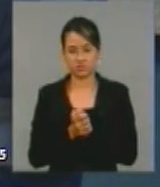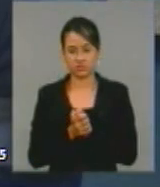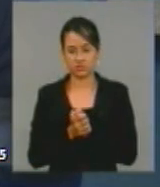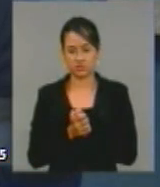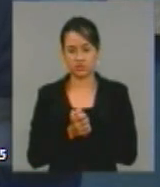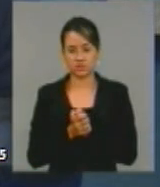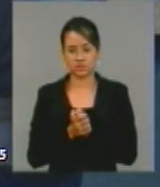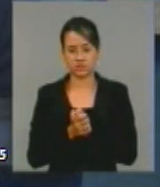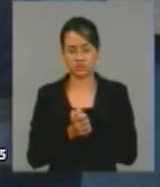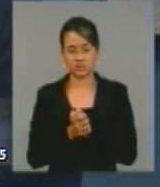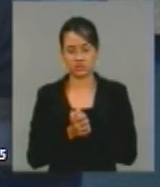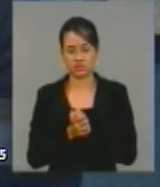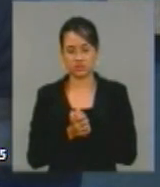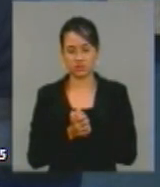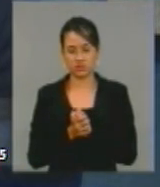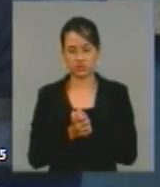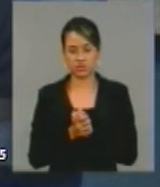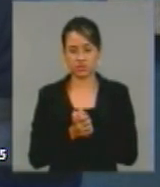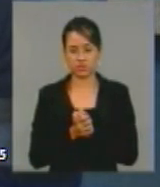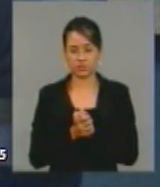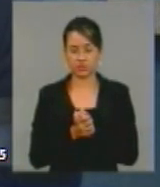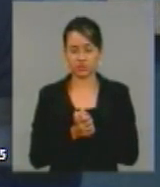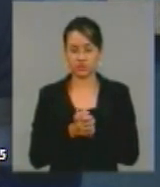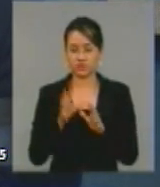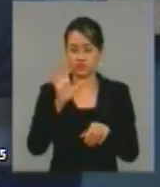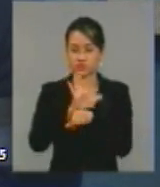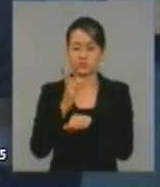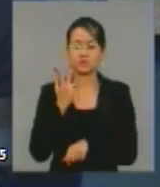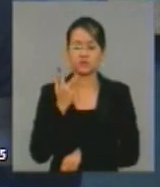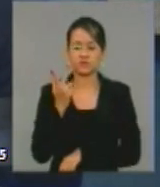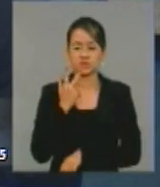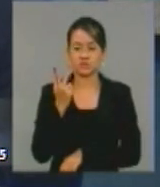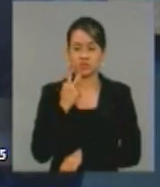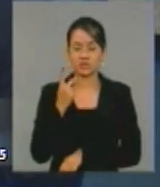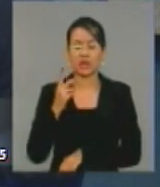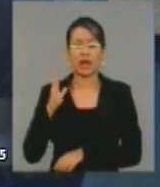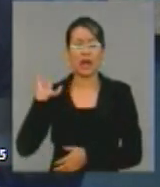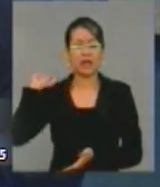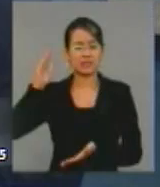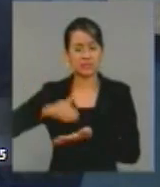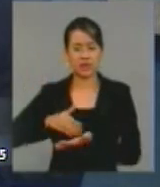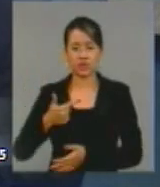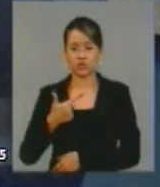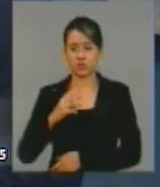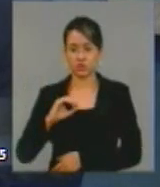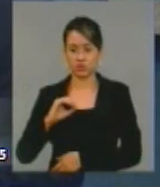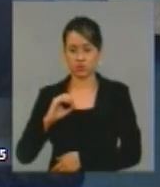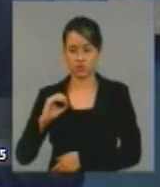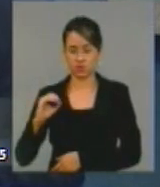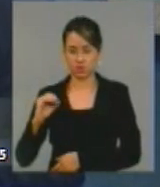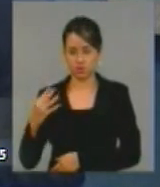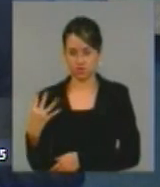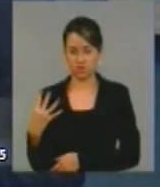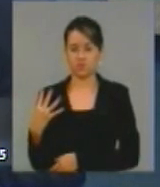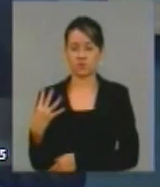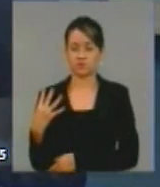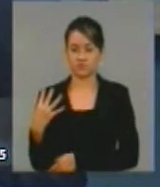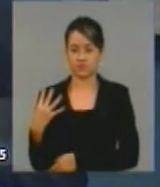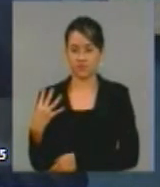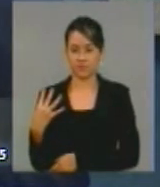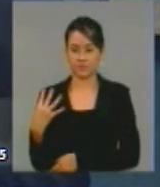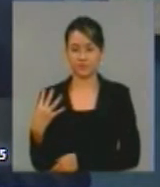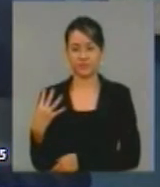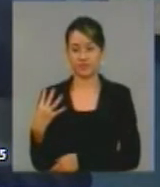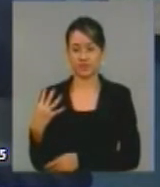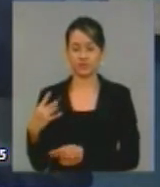conhecimento público, o Ceará ele concentrou renda até o ano de 2004. Até o ano de 2004. Depois ele passou